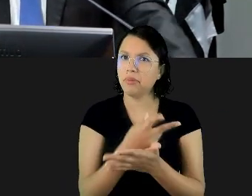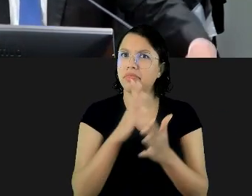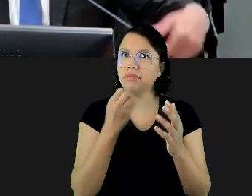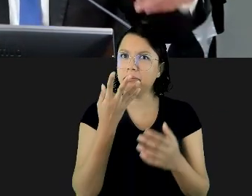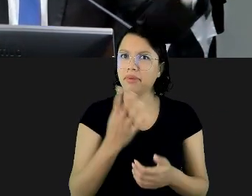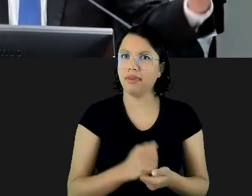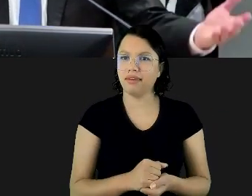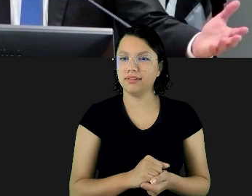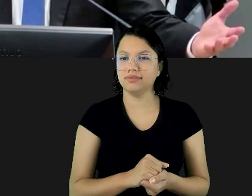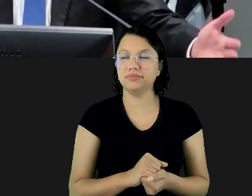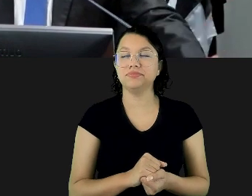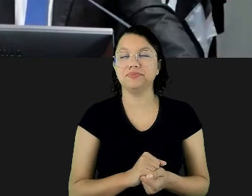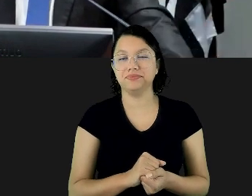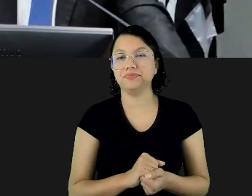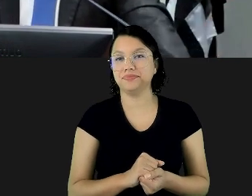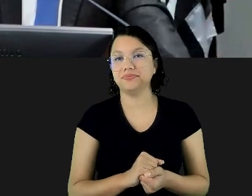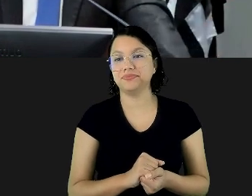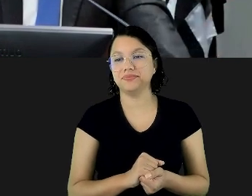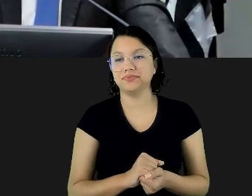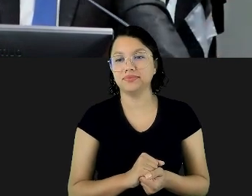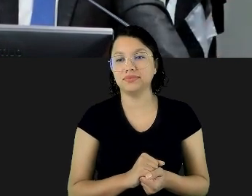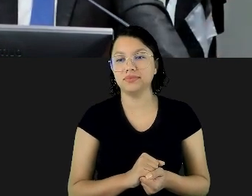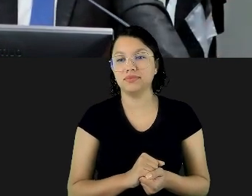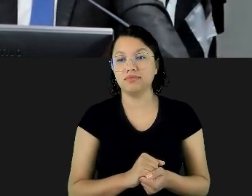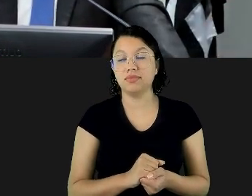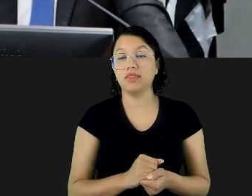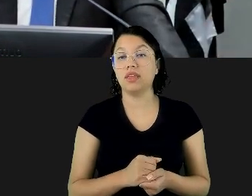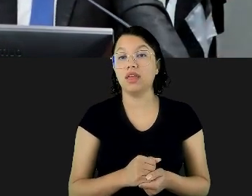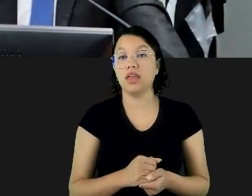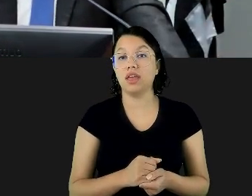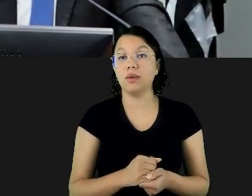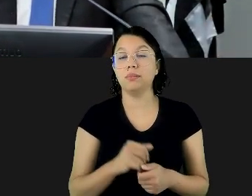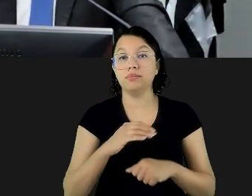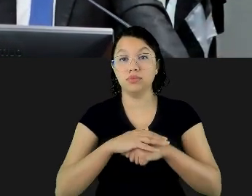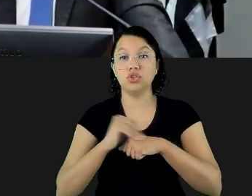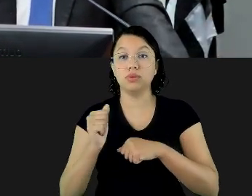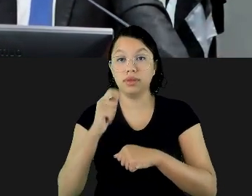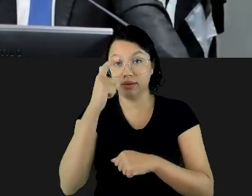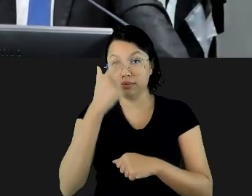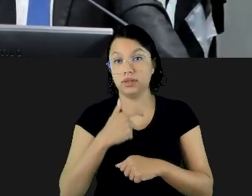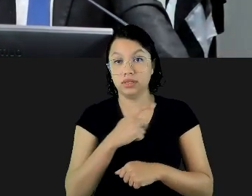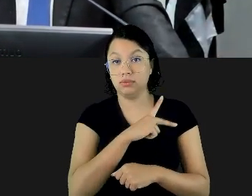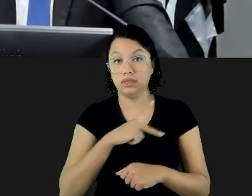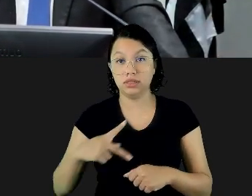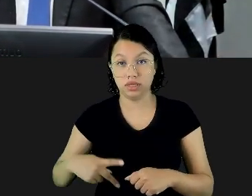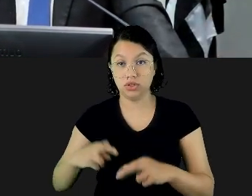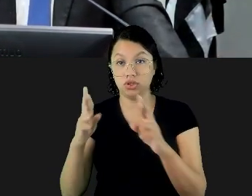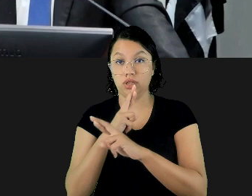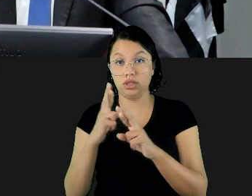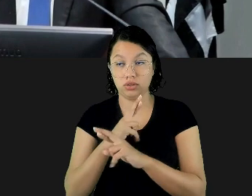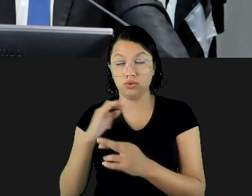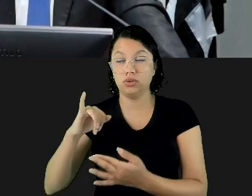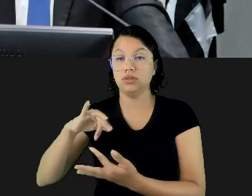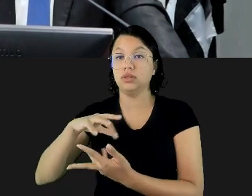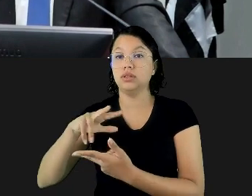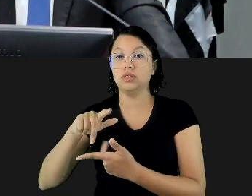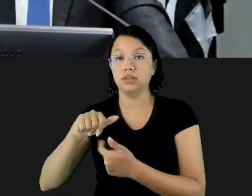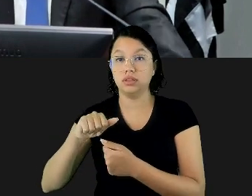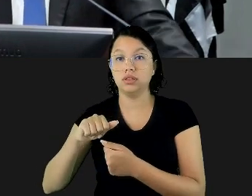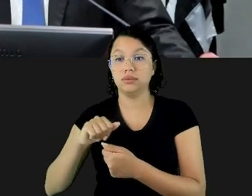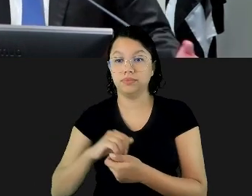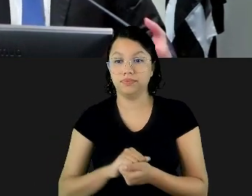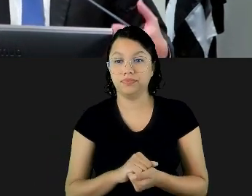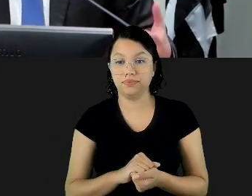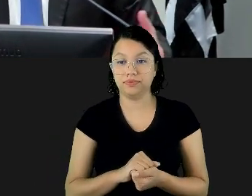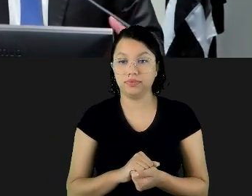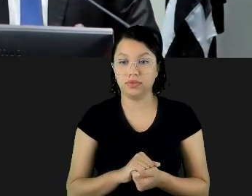Acabei sendo indicado para ser presidente da Comissão de Relações Exteriores nos 2 primeiros anos do meu mandato, e isso deu